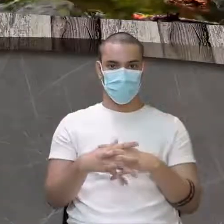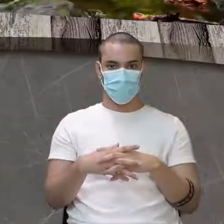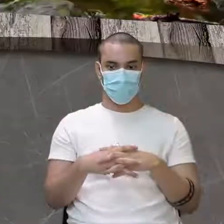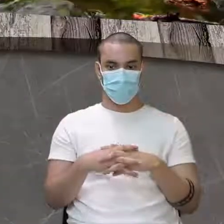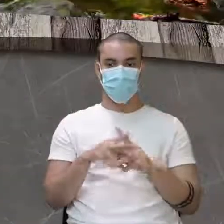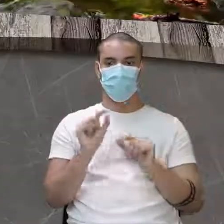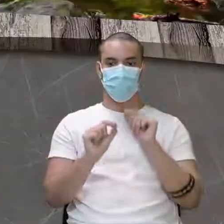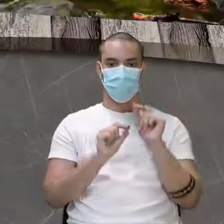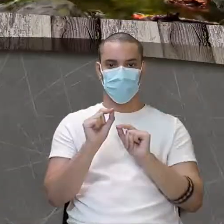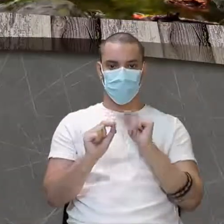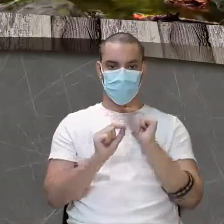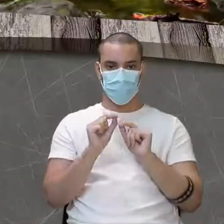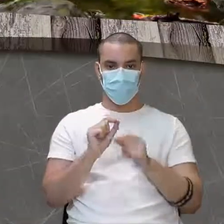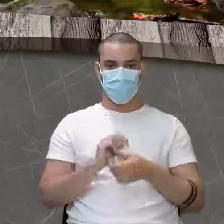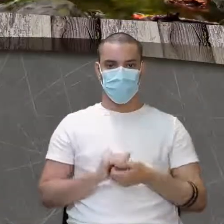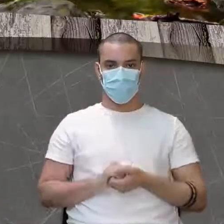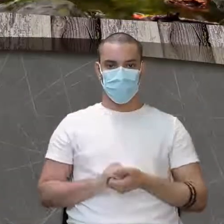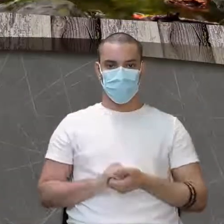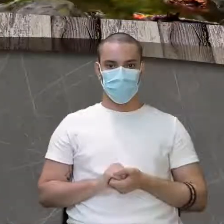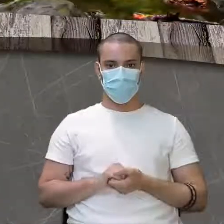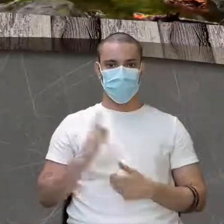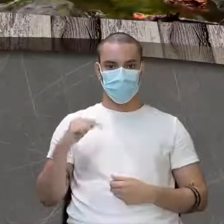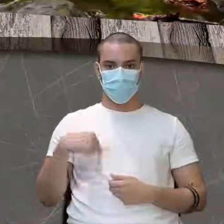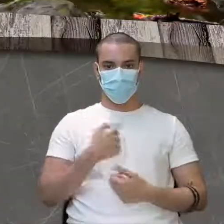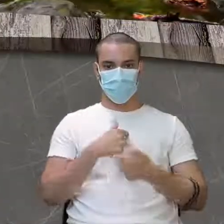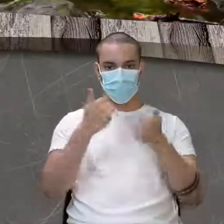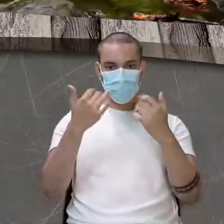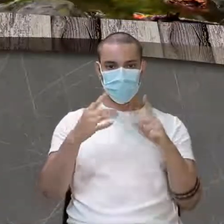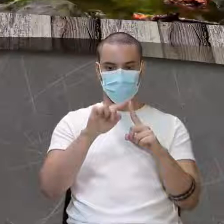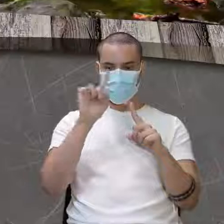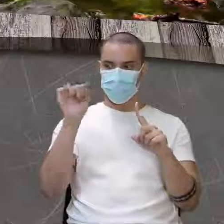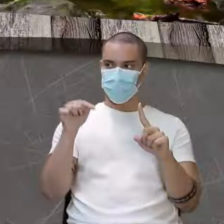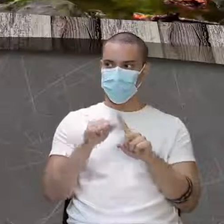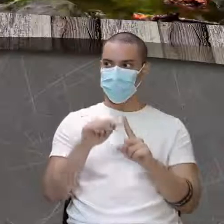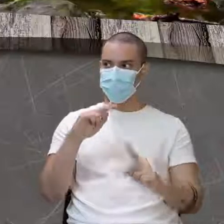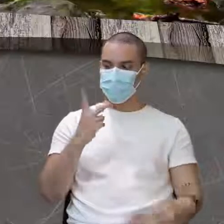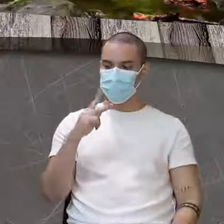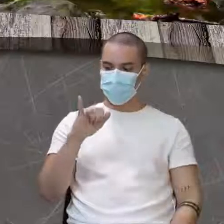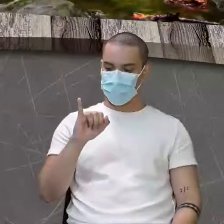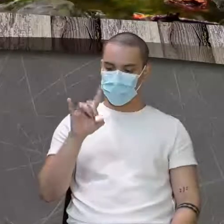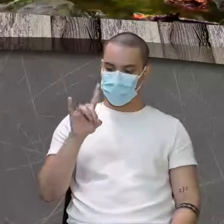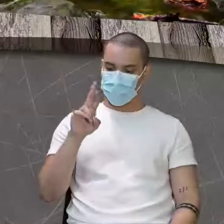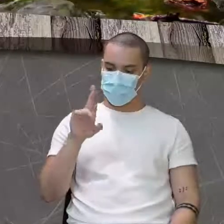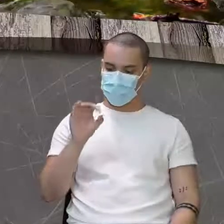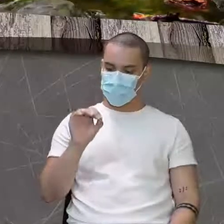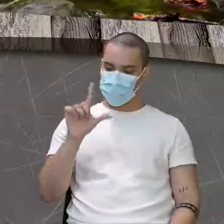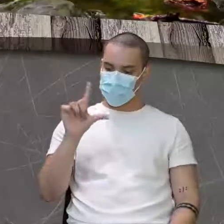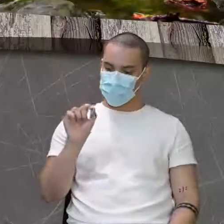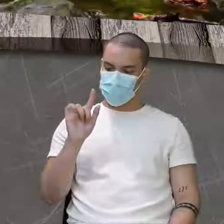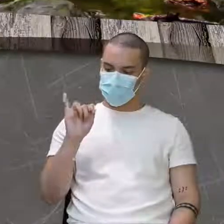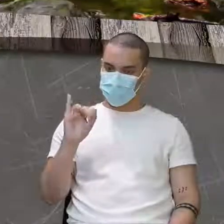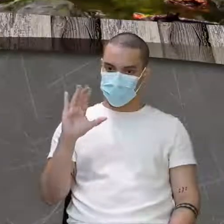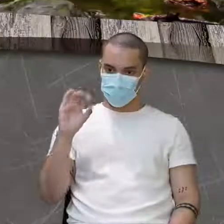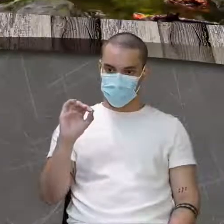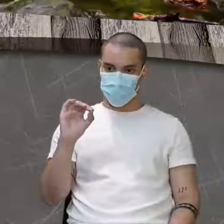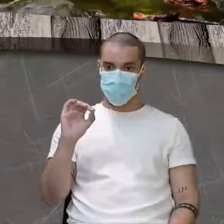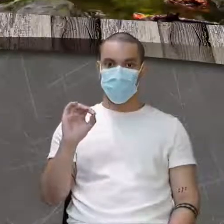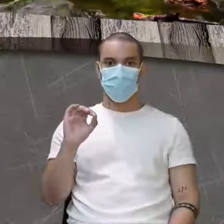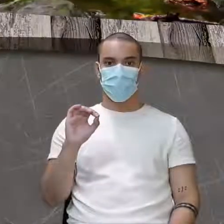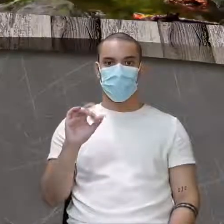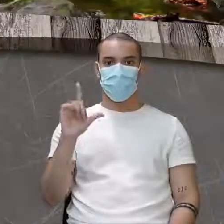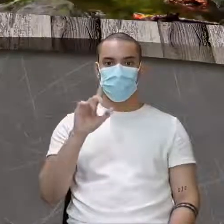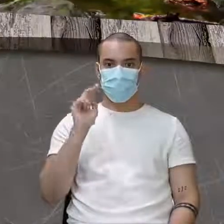só uma situação, né? A gente está falando ali do ciclo hidrológico, ciclo da água, tá? E aí a gente